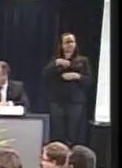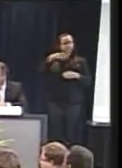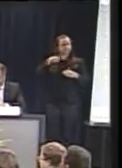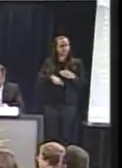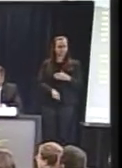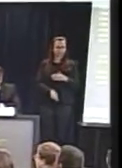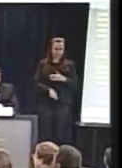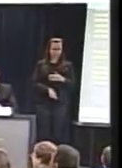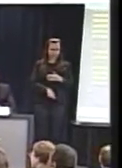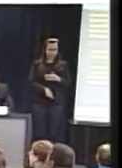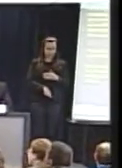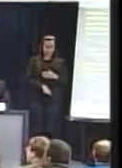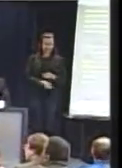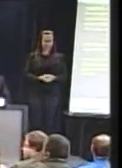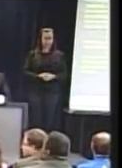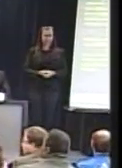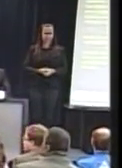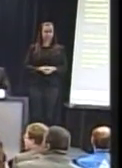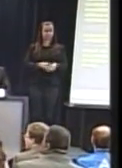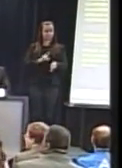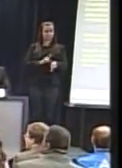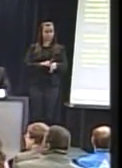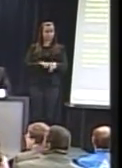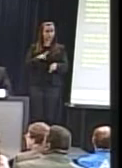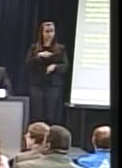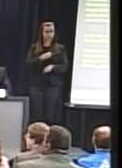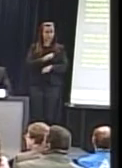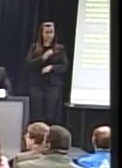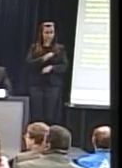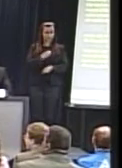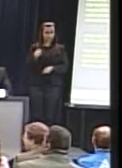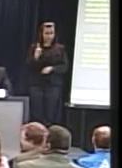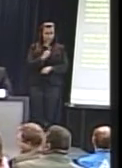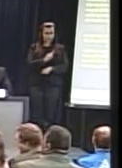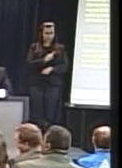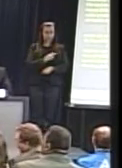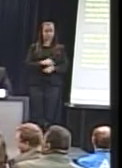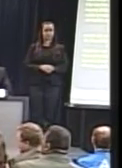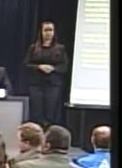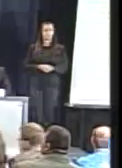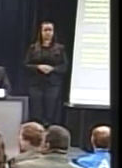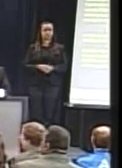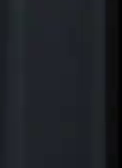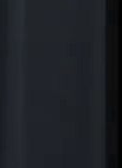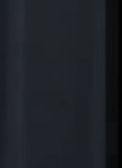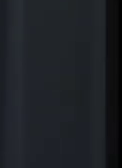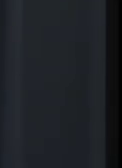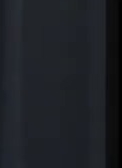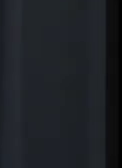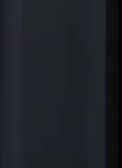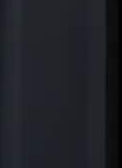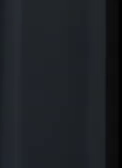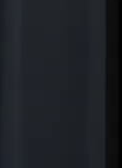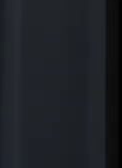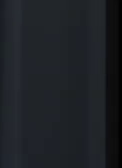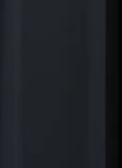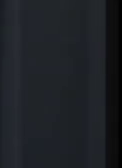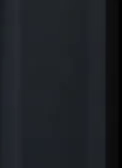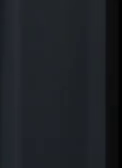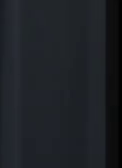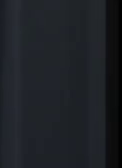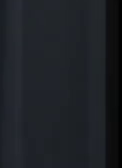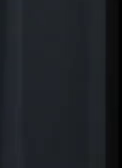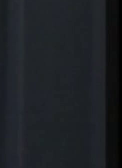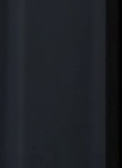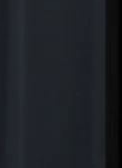efusiva pelo momento que nós estamos vivendo e estender esse cumprimento ao senhor Alexandre Abreu, vice-presidente de